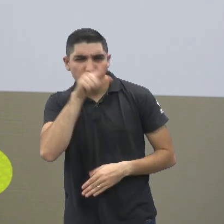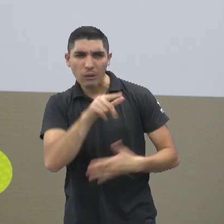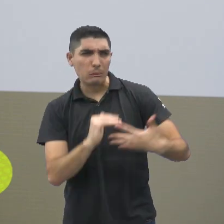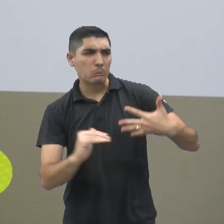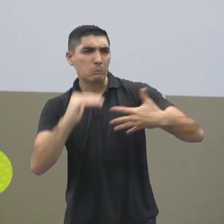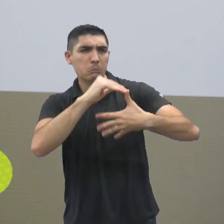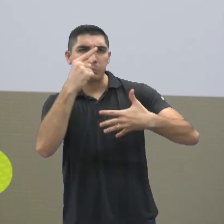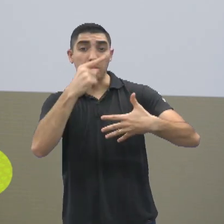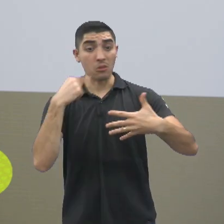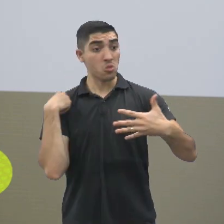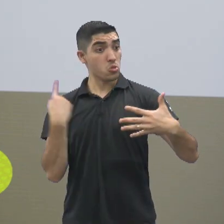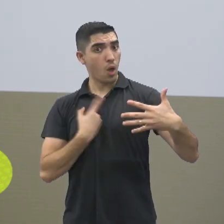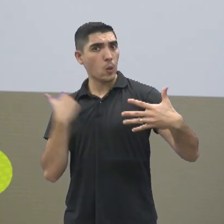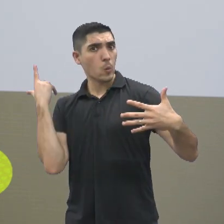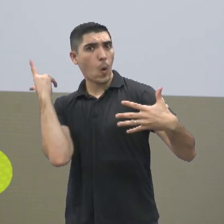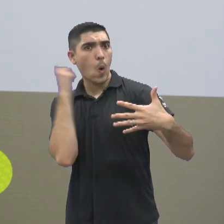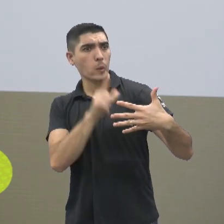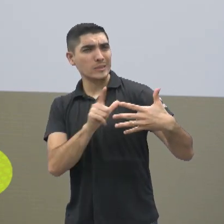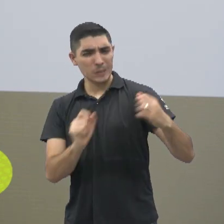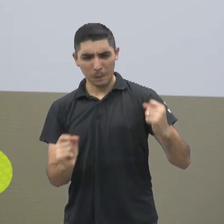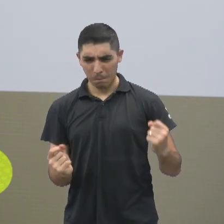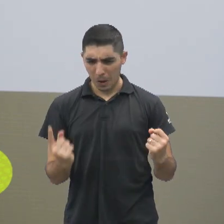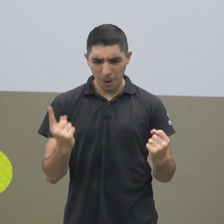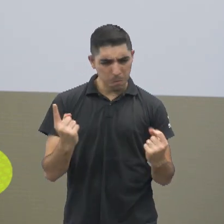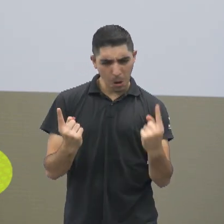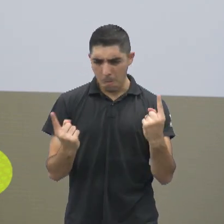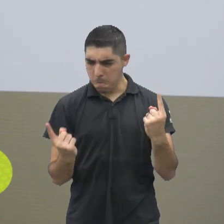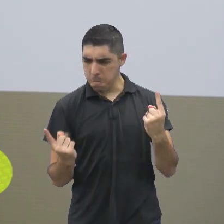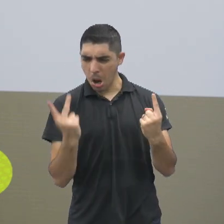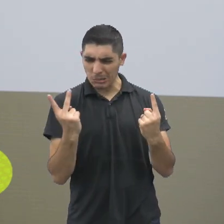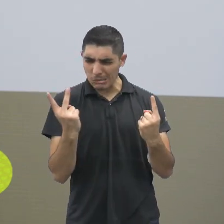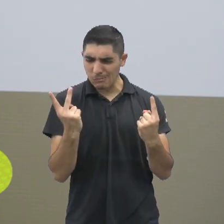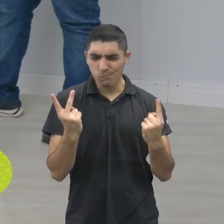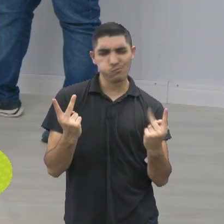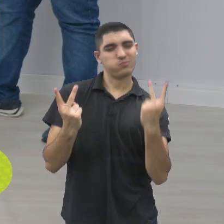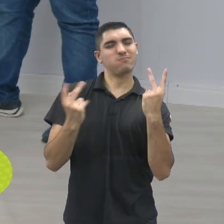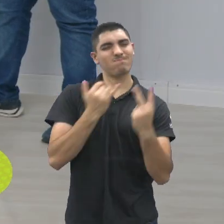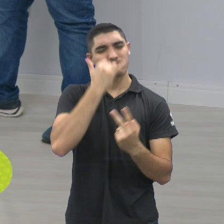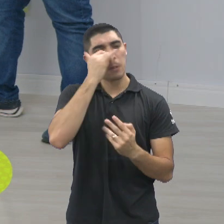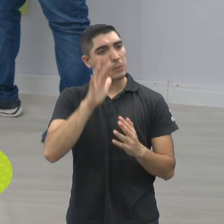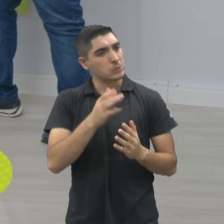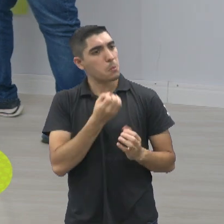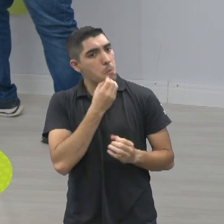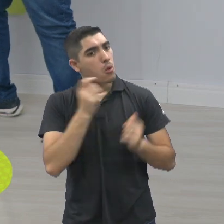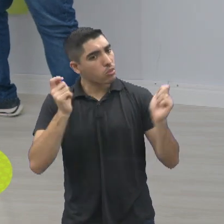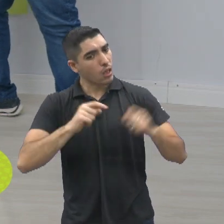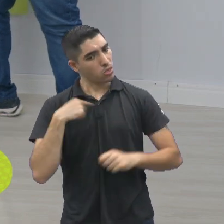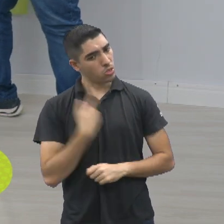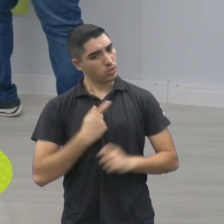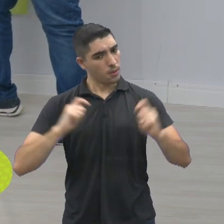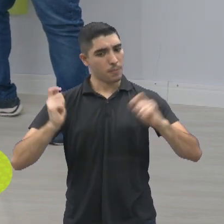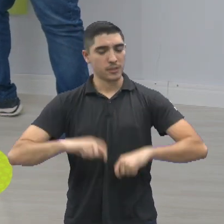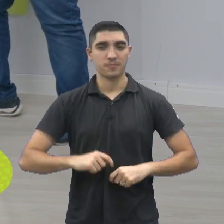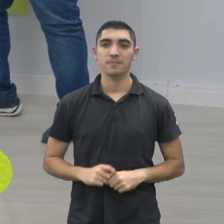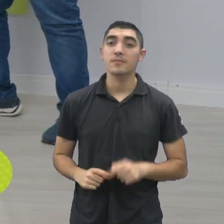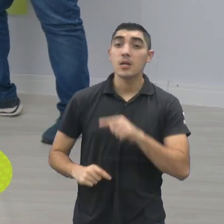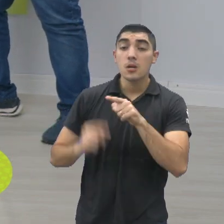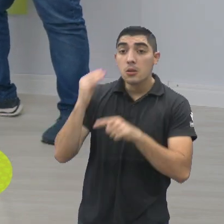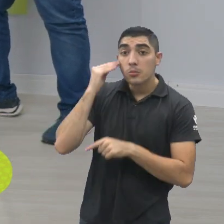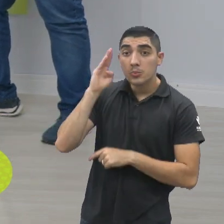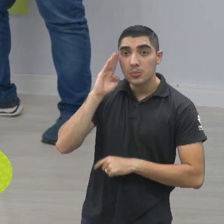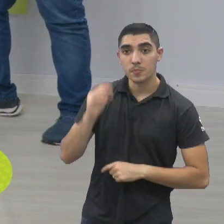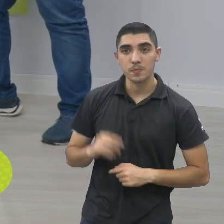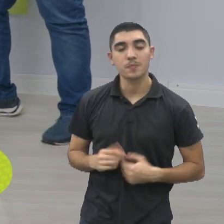atropelar a gente. Tomamos o gol no último minuto, a gente vai sair dessa. E foi o que aconteceu. Maravilha. Brunão, pra gente fechar esse bloco?